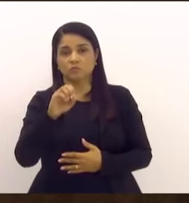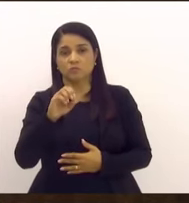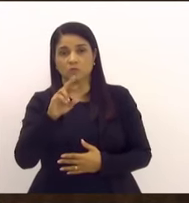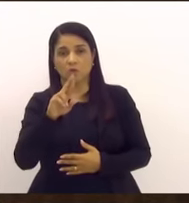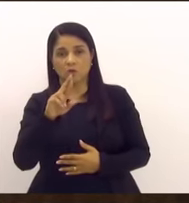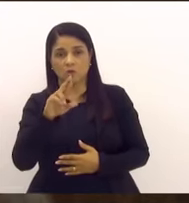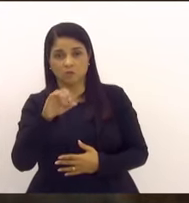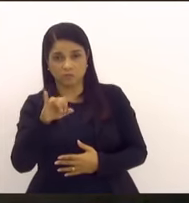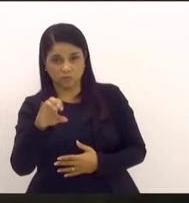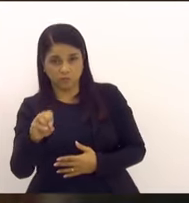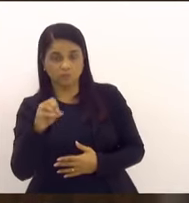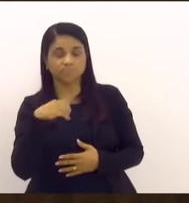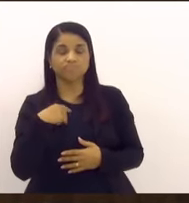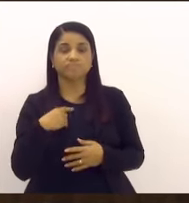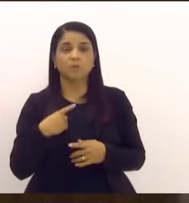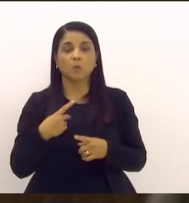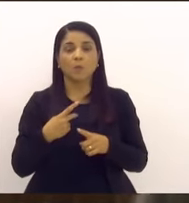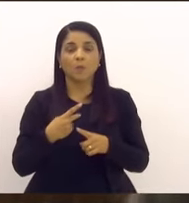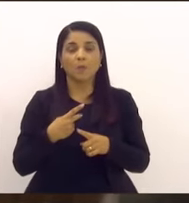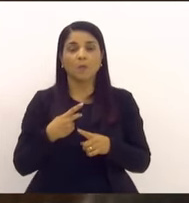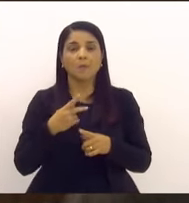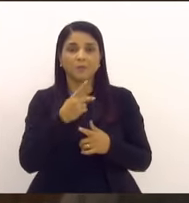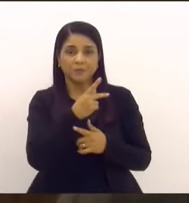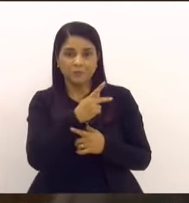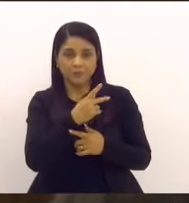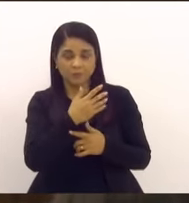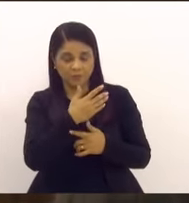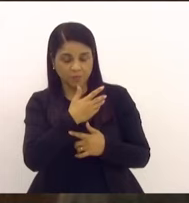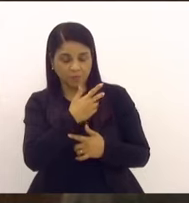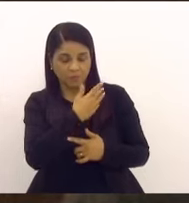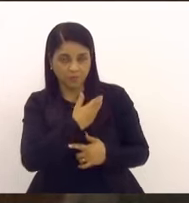nenhuma, buscar no governo federal